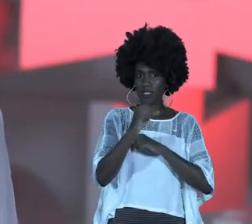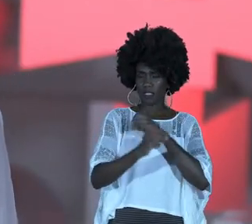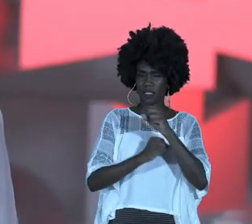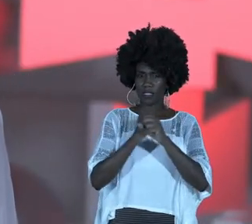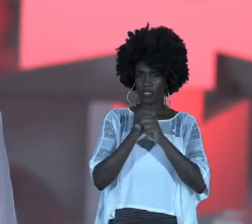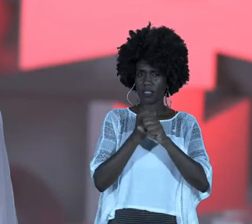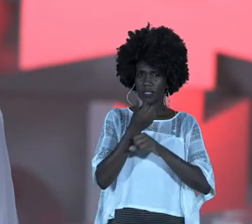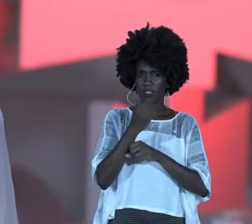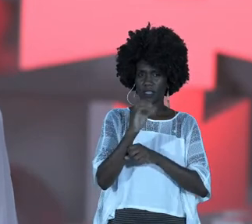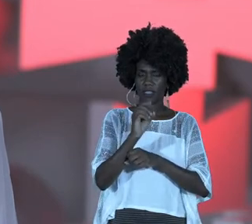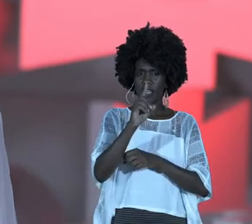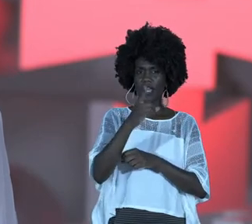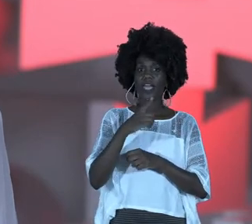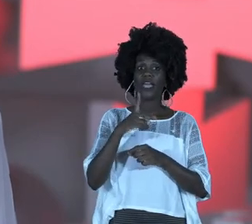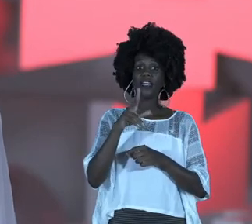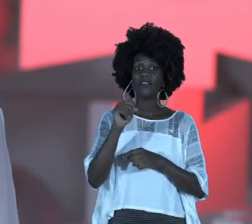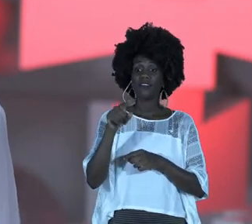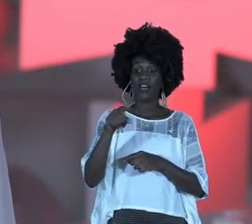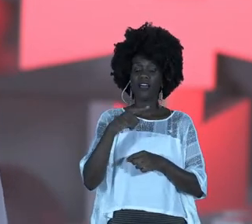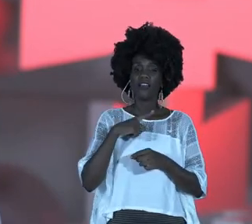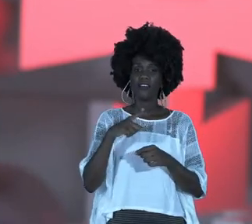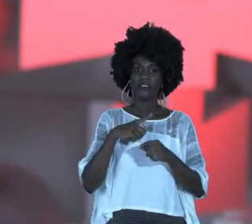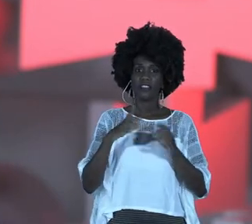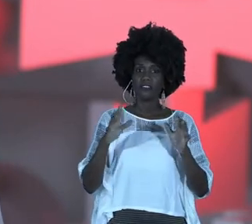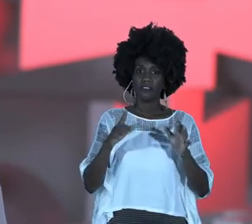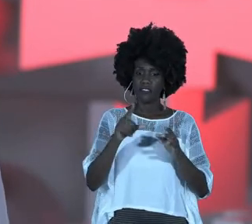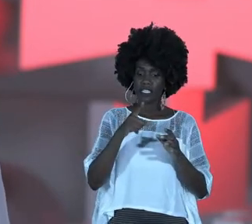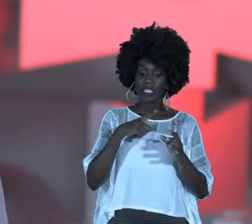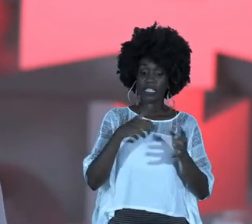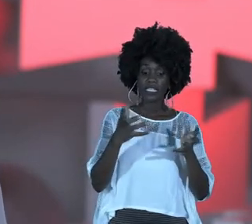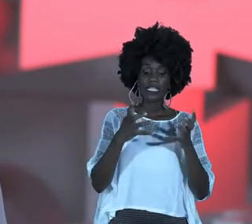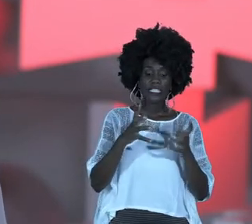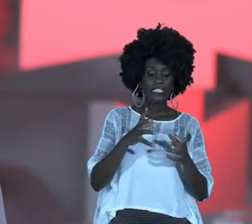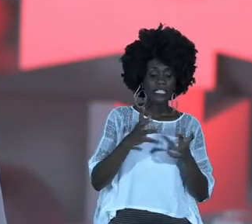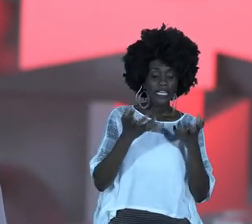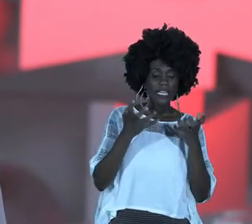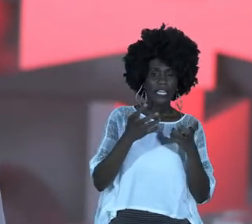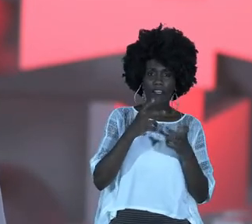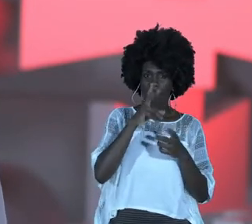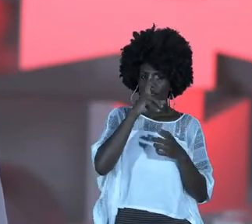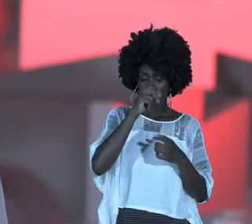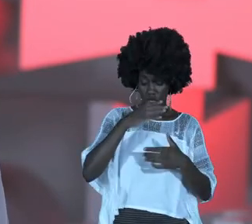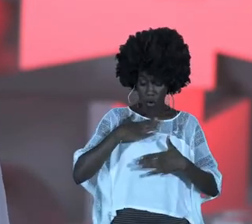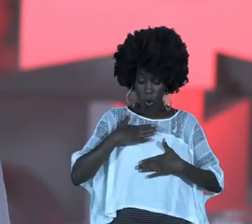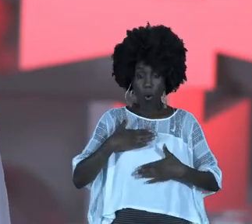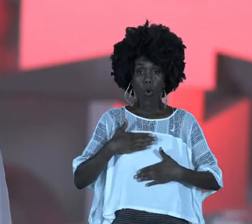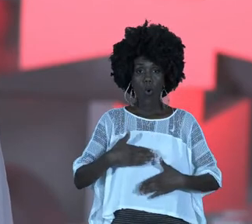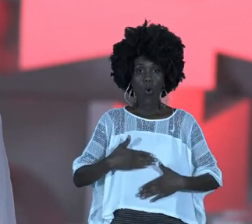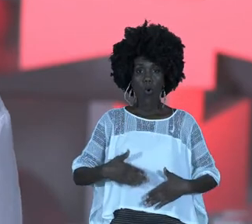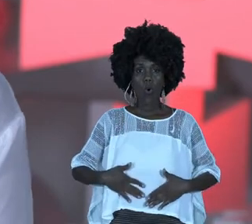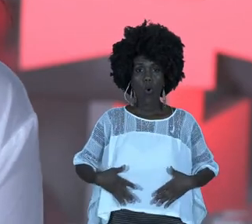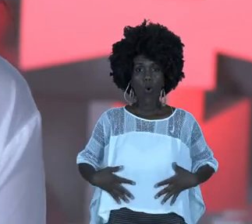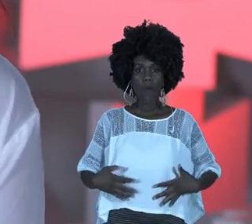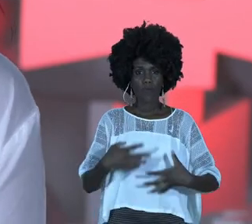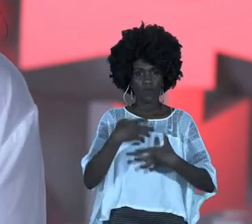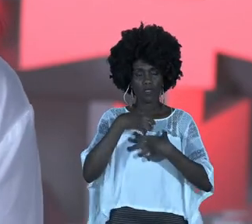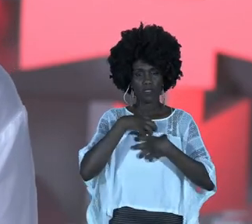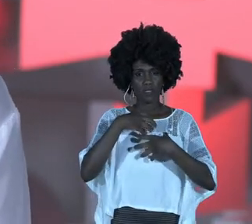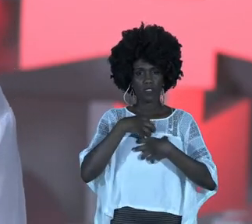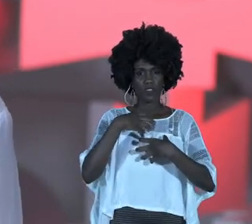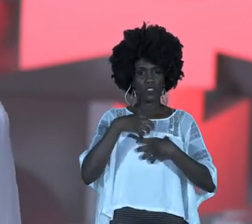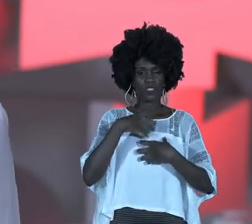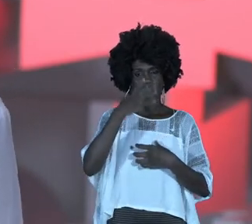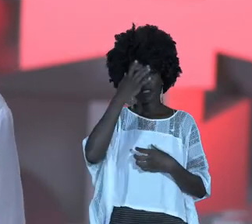vão investir numa questão muito forte, que é a participação corporal, sensorial